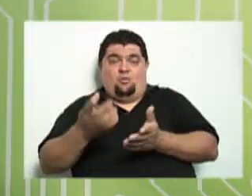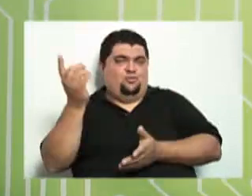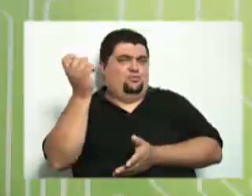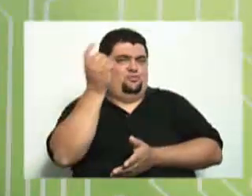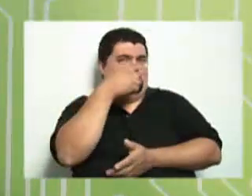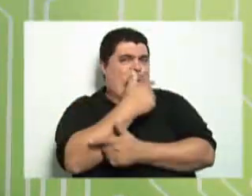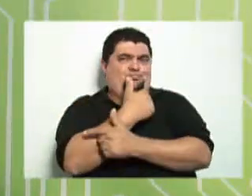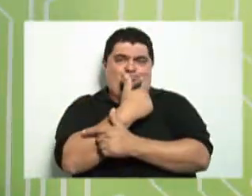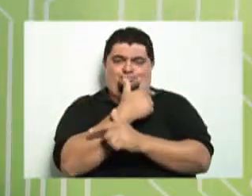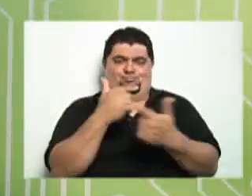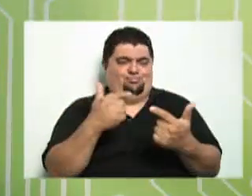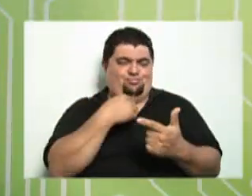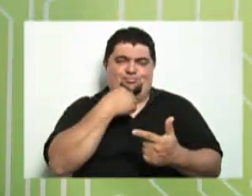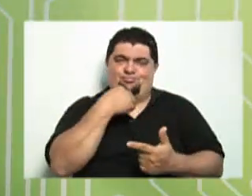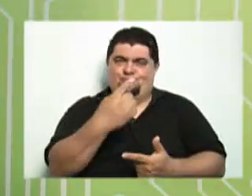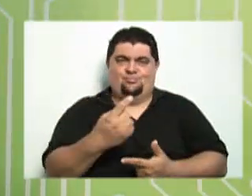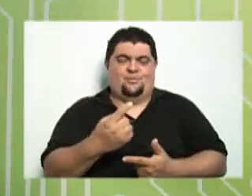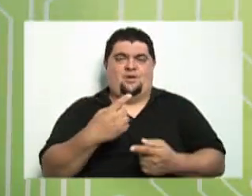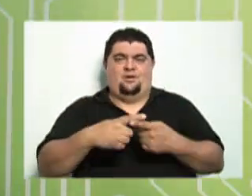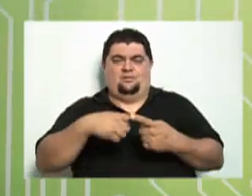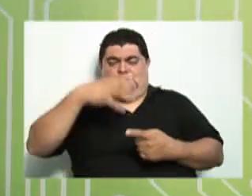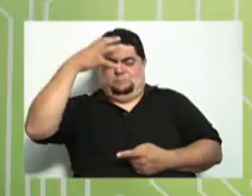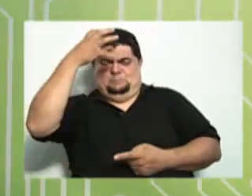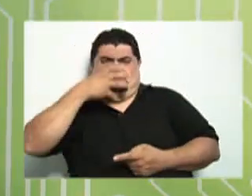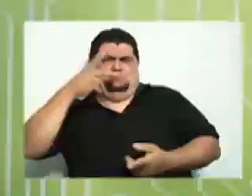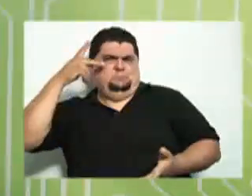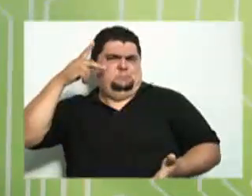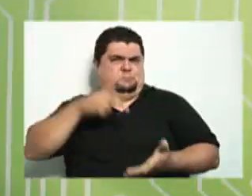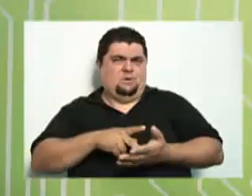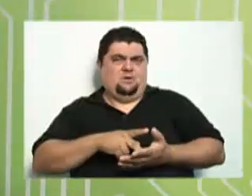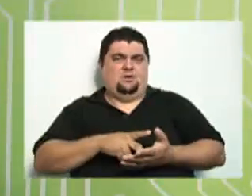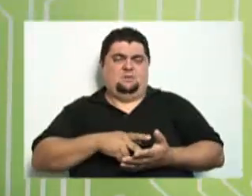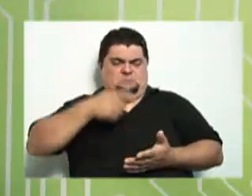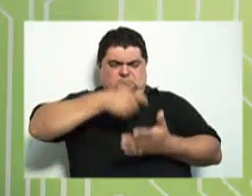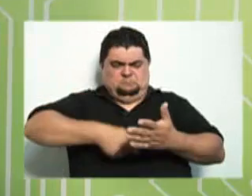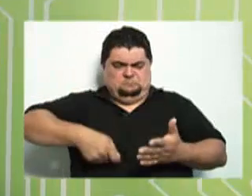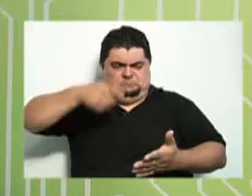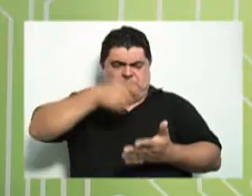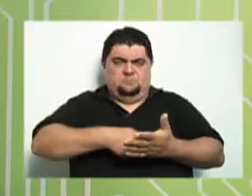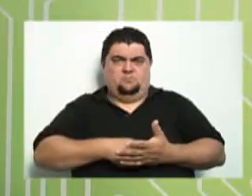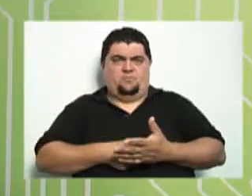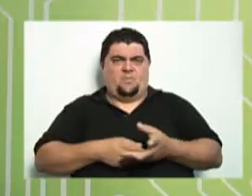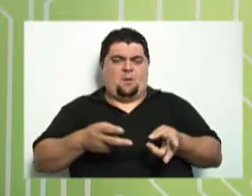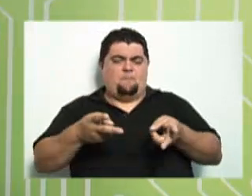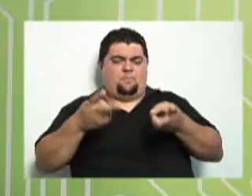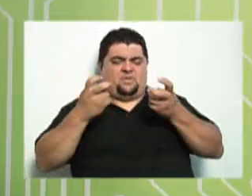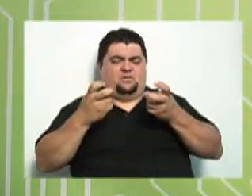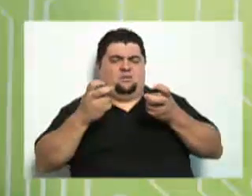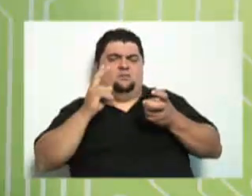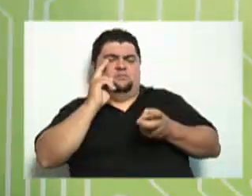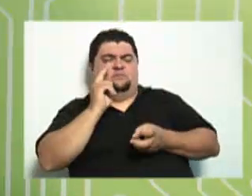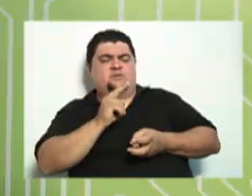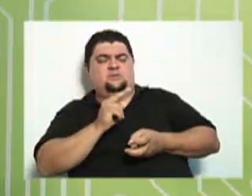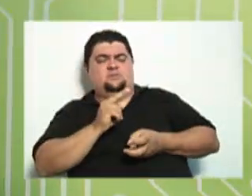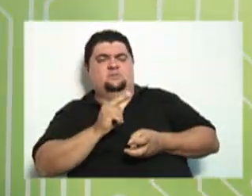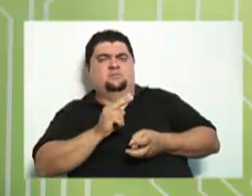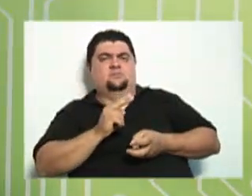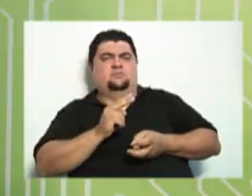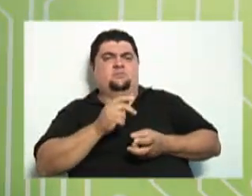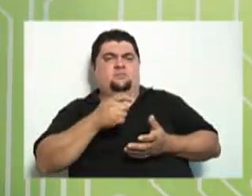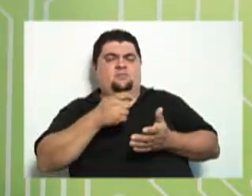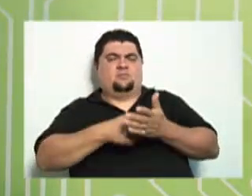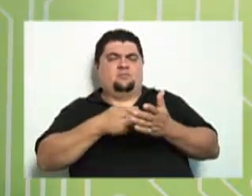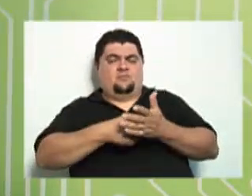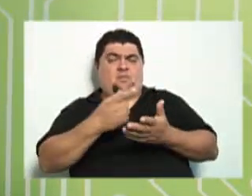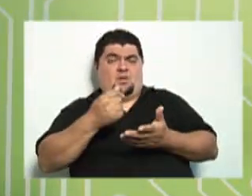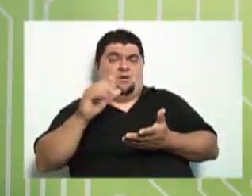Nossas instituições estão se tornando mais sérias, mais atuantes, e a gente percebe esse resultado, essas atividades econômicas